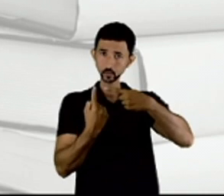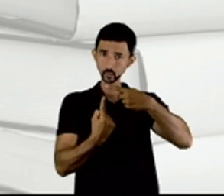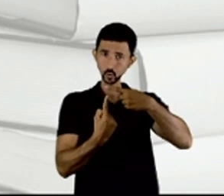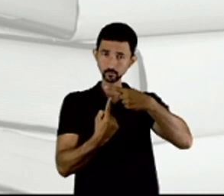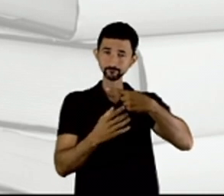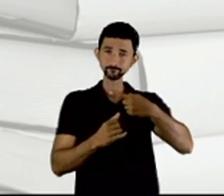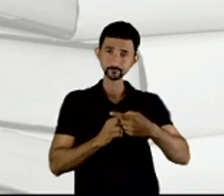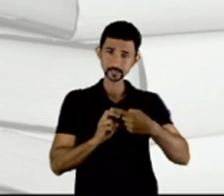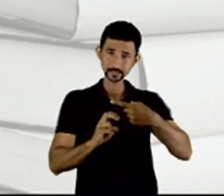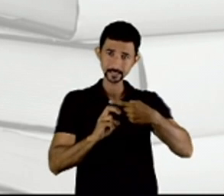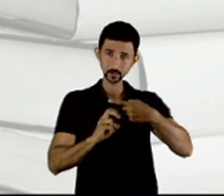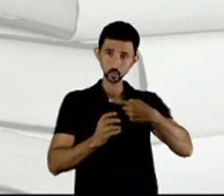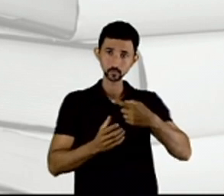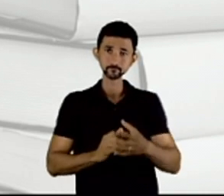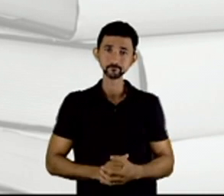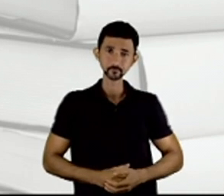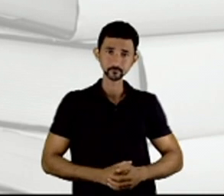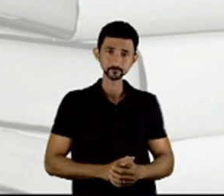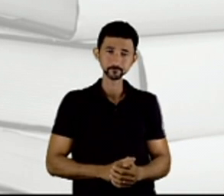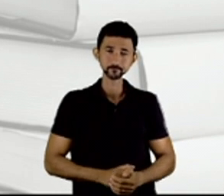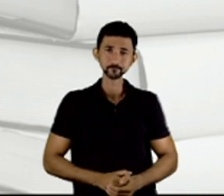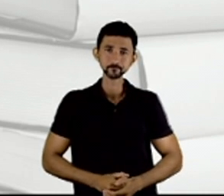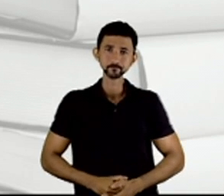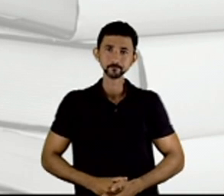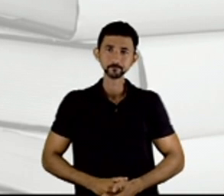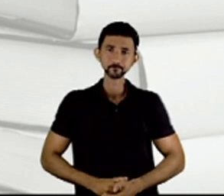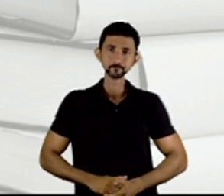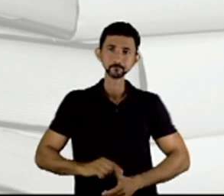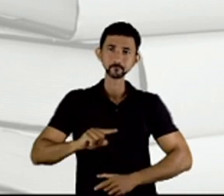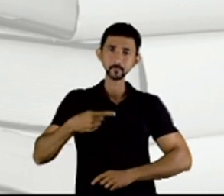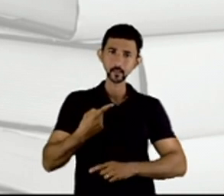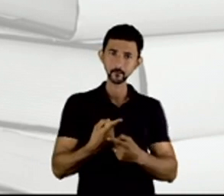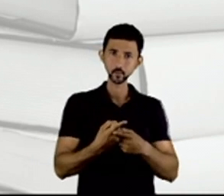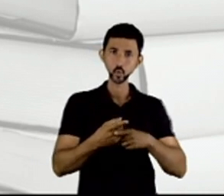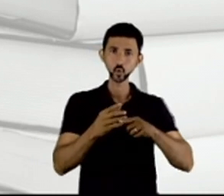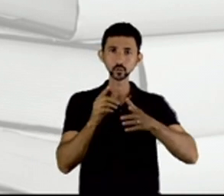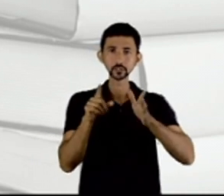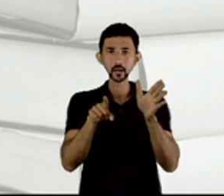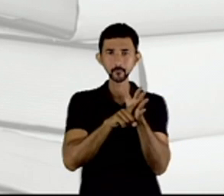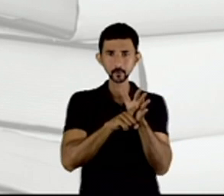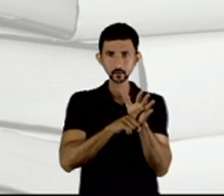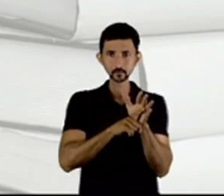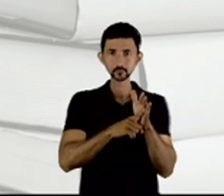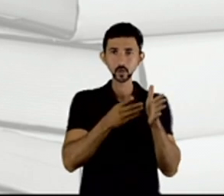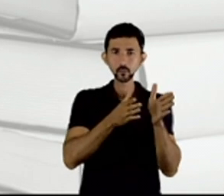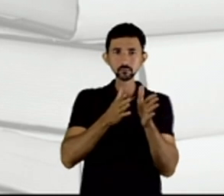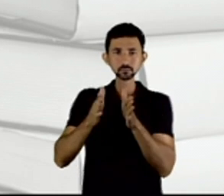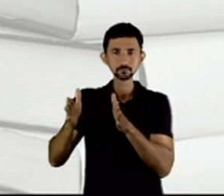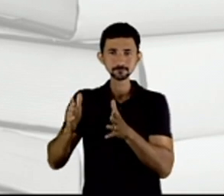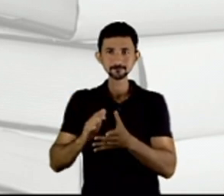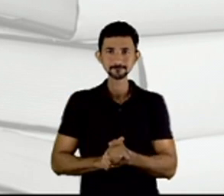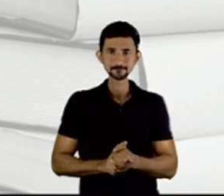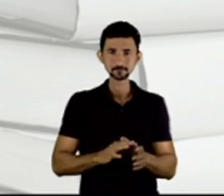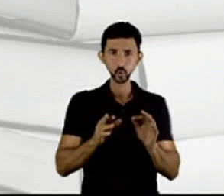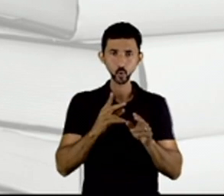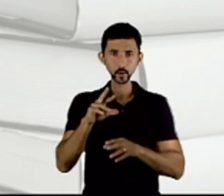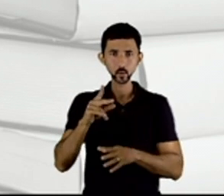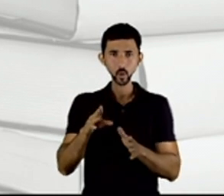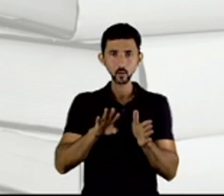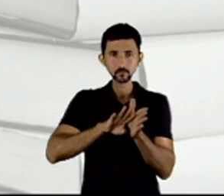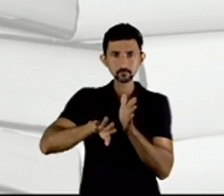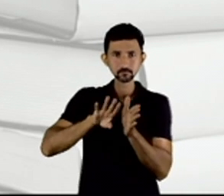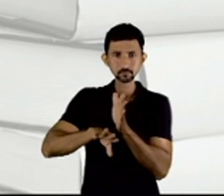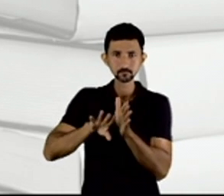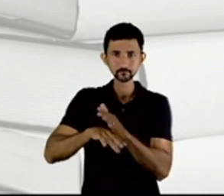repetia, que era o 5. Por isso que a gente multiplicou por 10. Ao fazermos a subtração, as casas decimais, por serem iguais, se